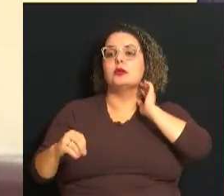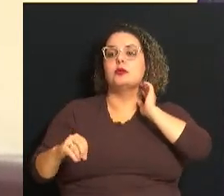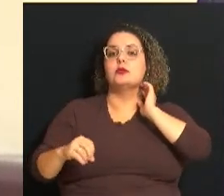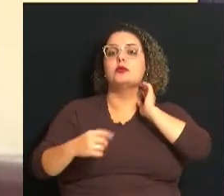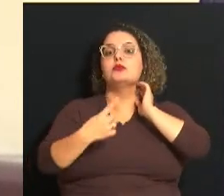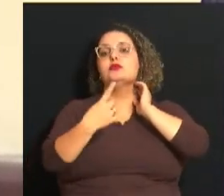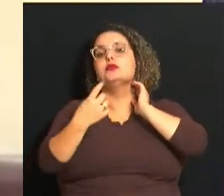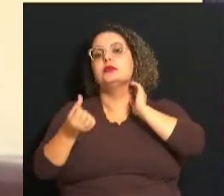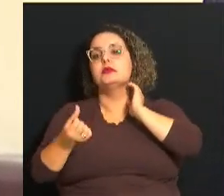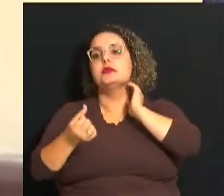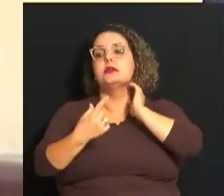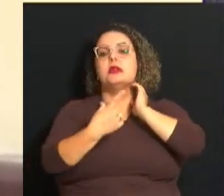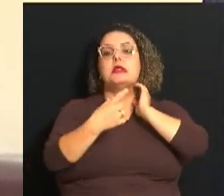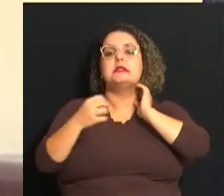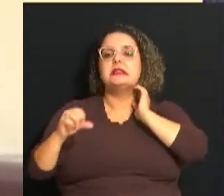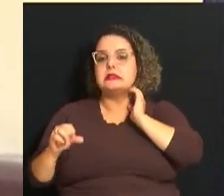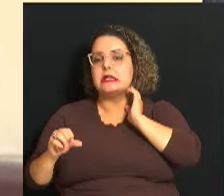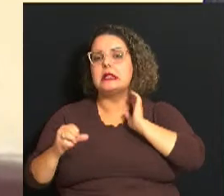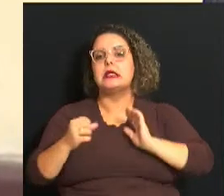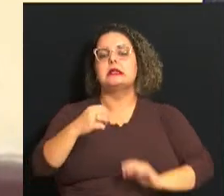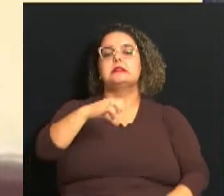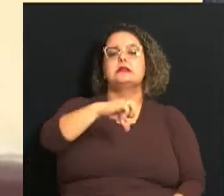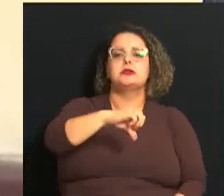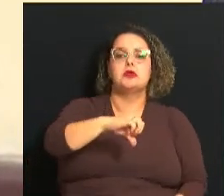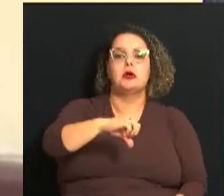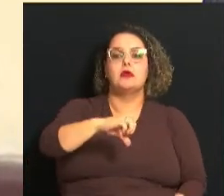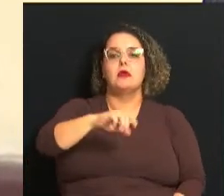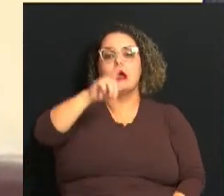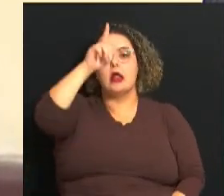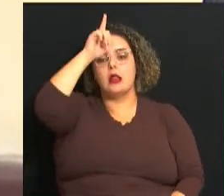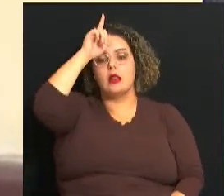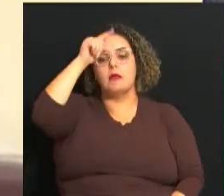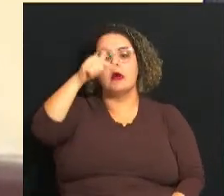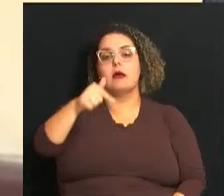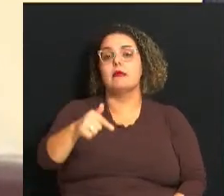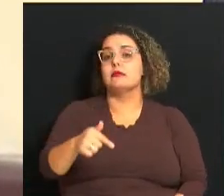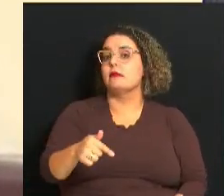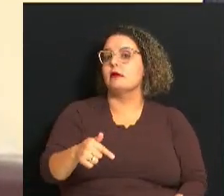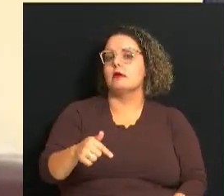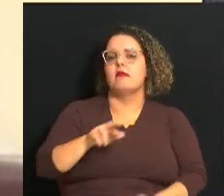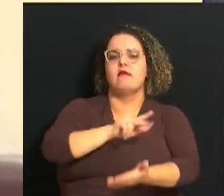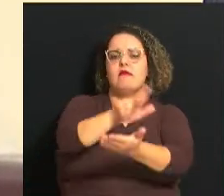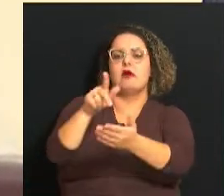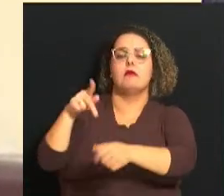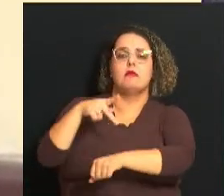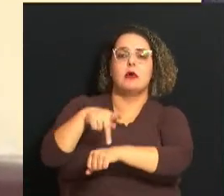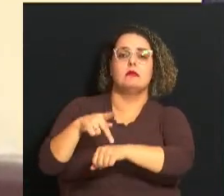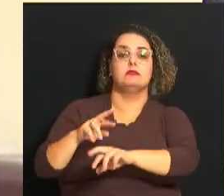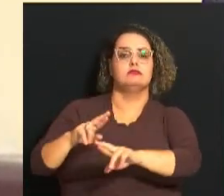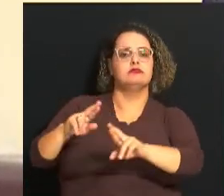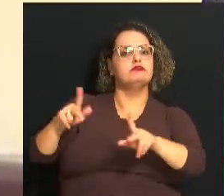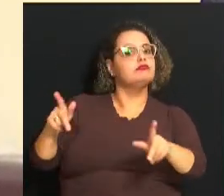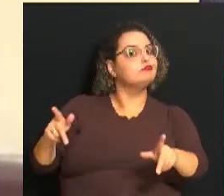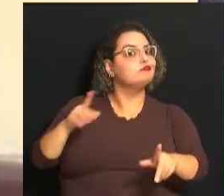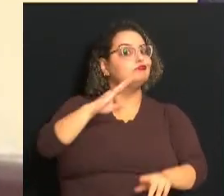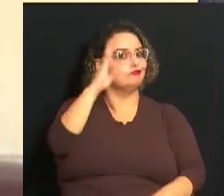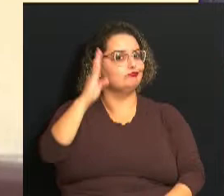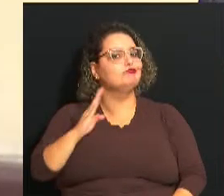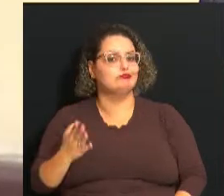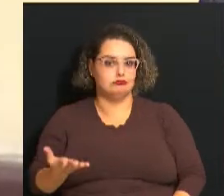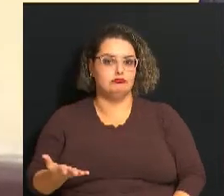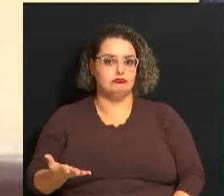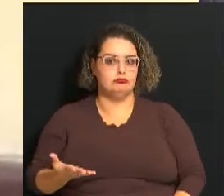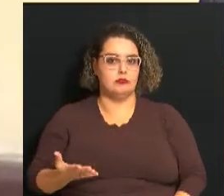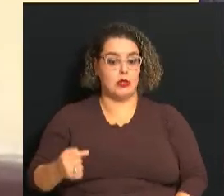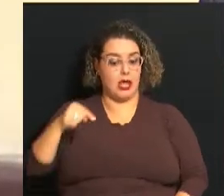porcento França com 9 Alemanha com sete então os números são muito discrepante para o Brasil e por isso a minha introdução